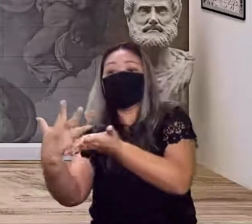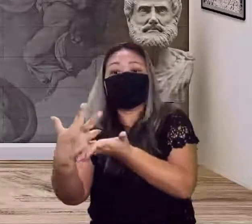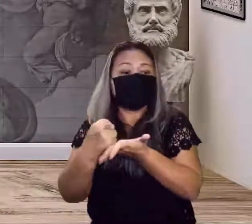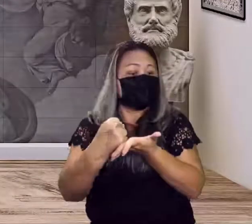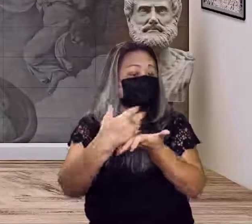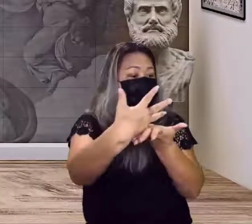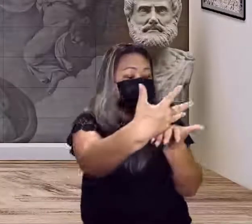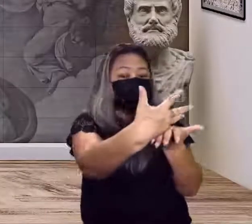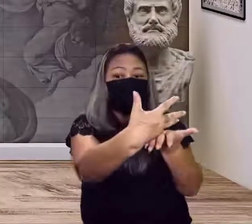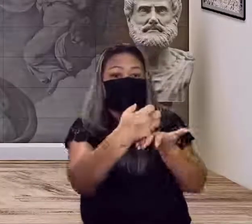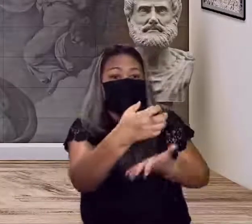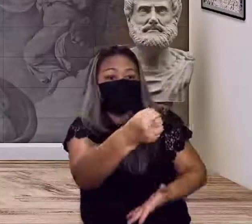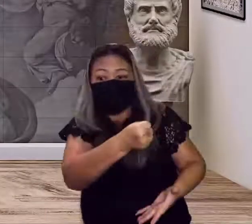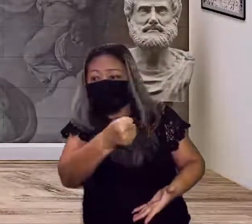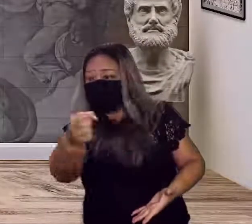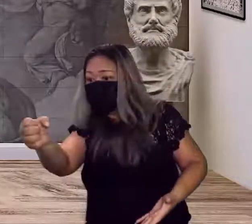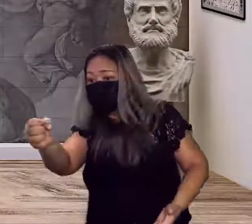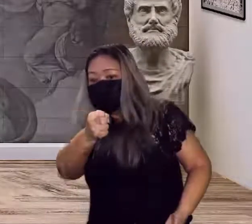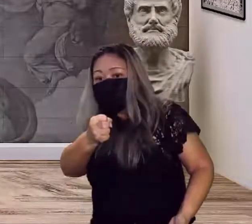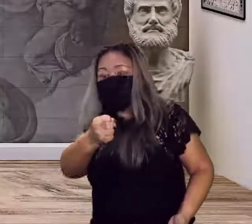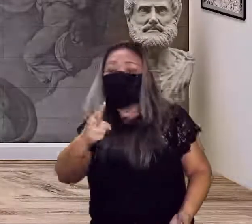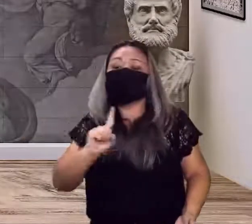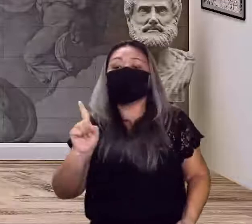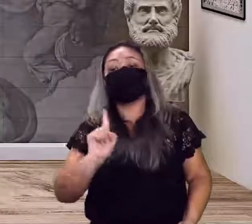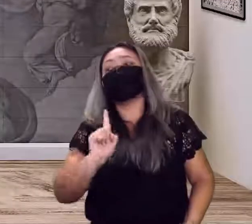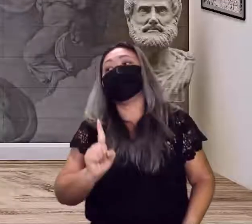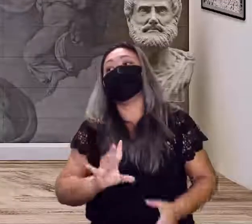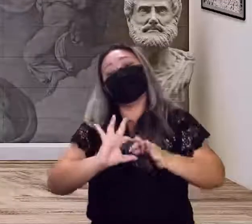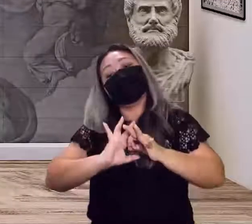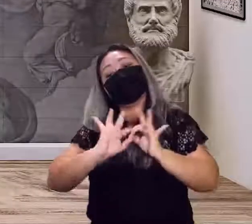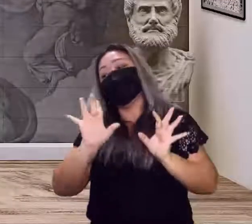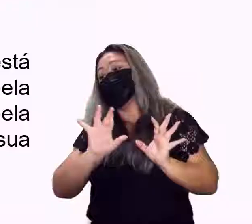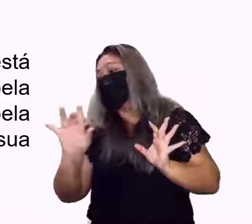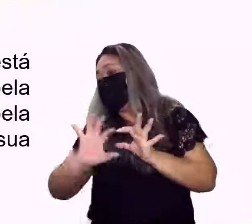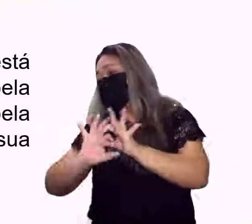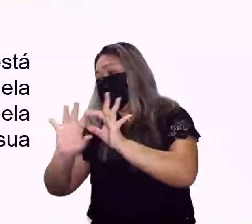outro. Tem que ter respeito e liberdade para cada um. Continuando, olha lá.